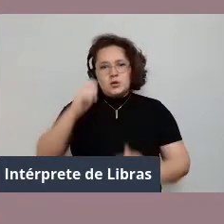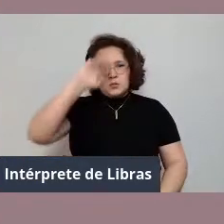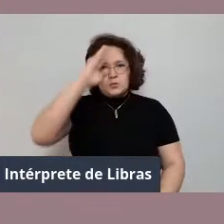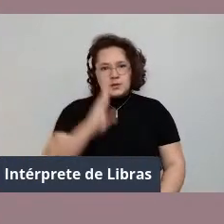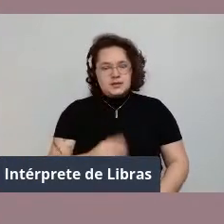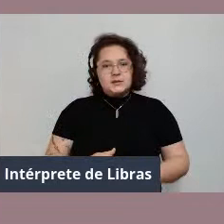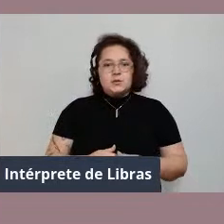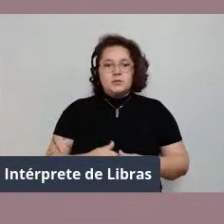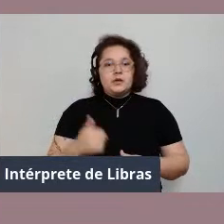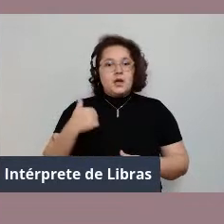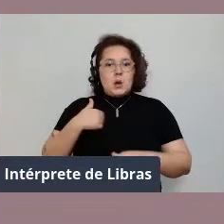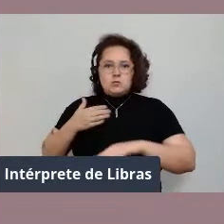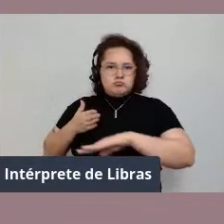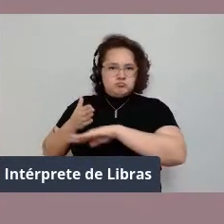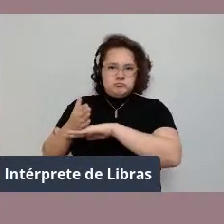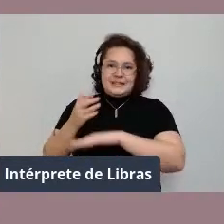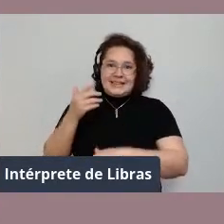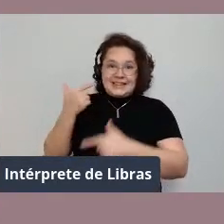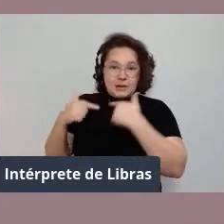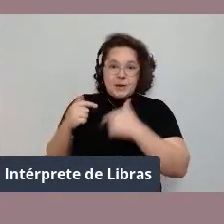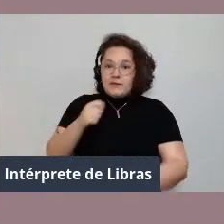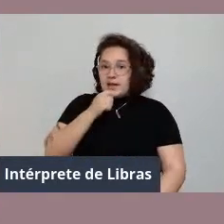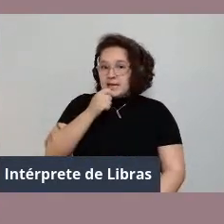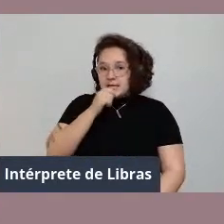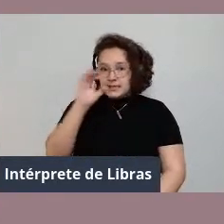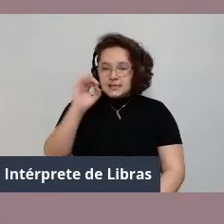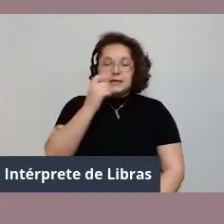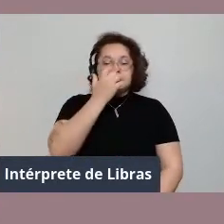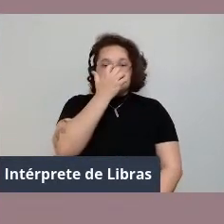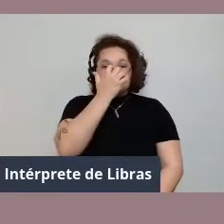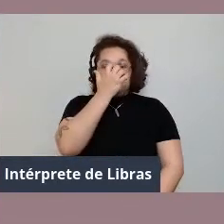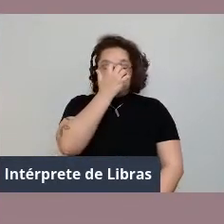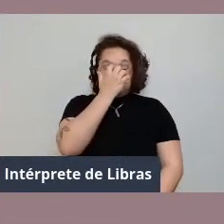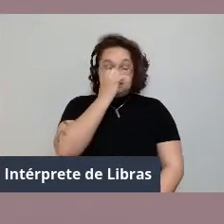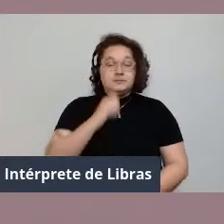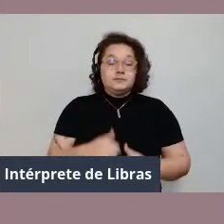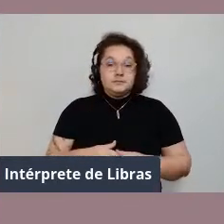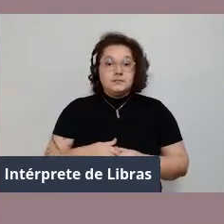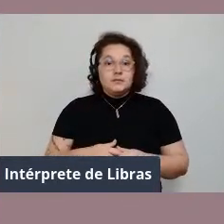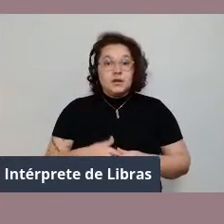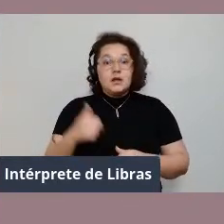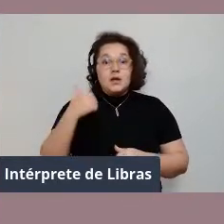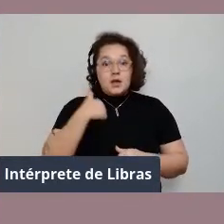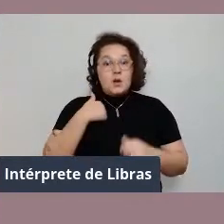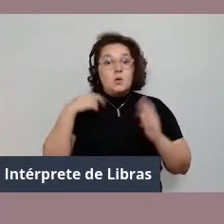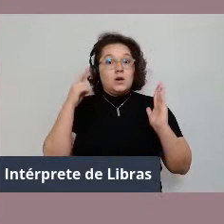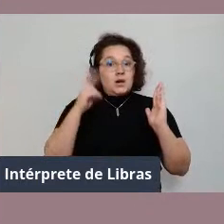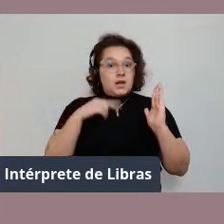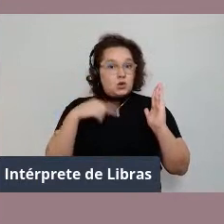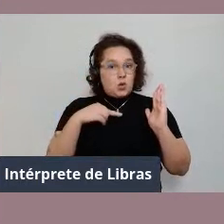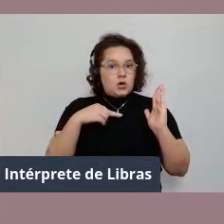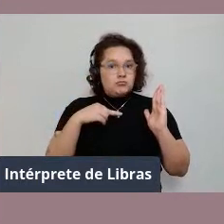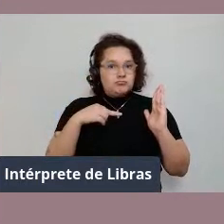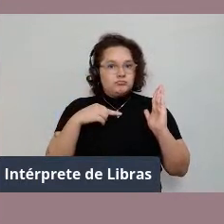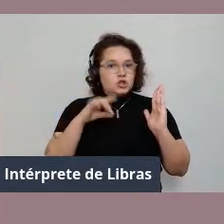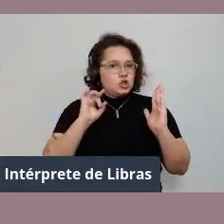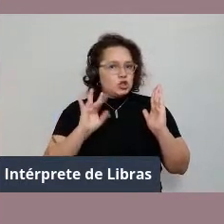lá. Acho que dá para dizer que, mais que leitora, eu era fã da